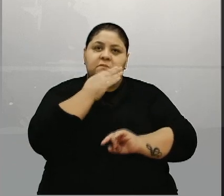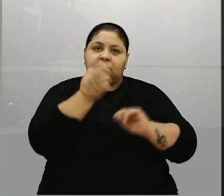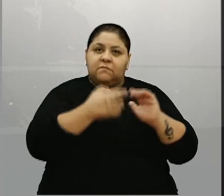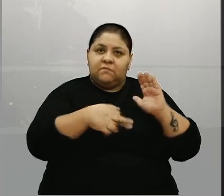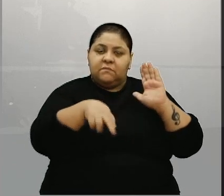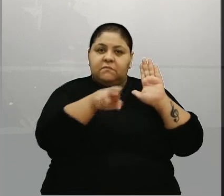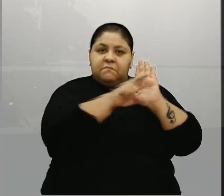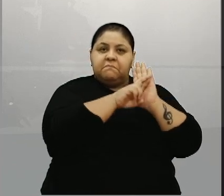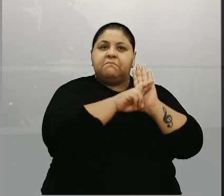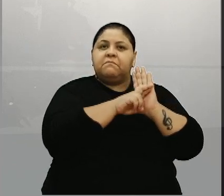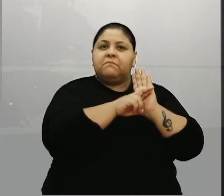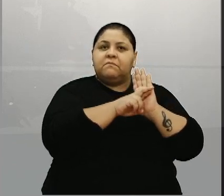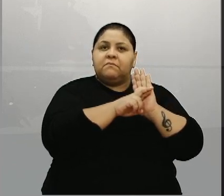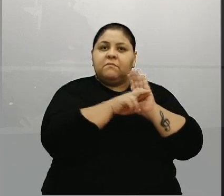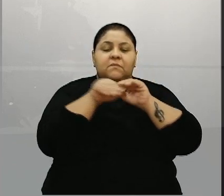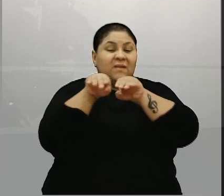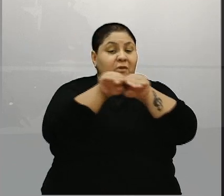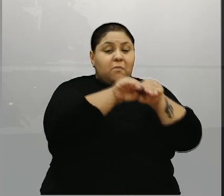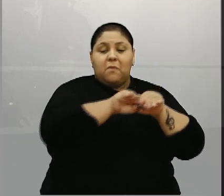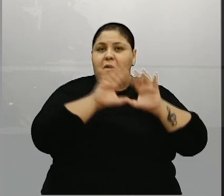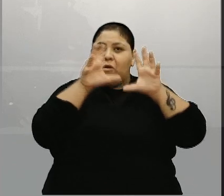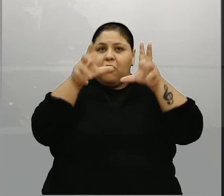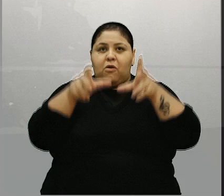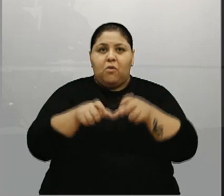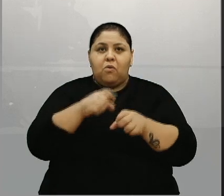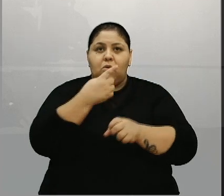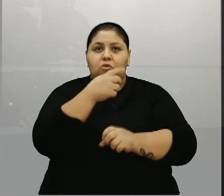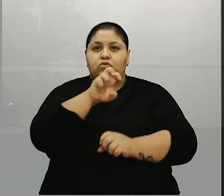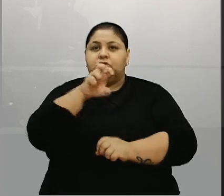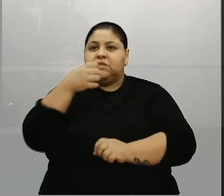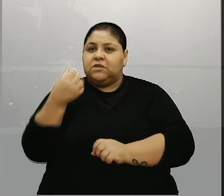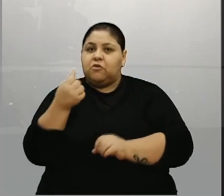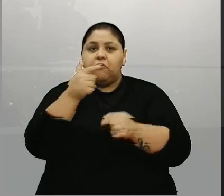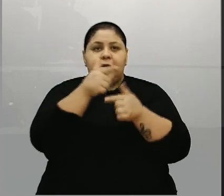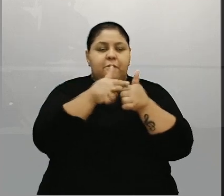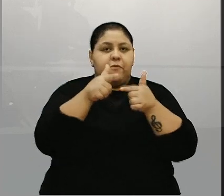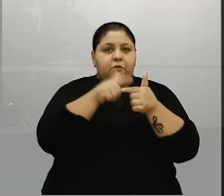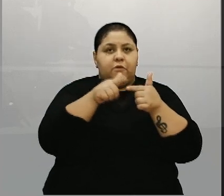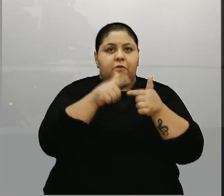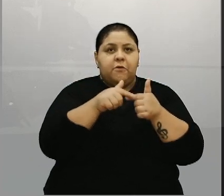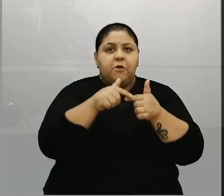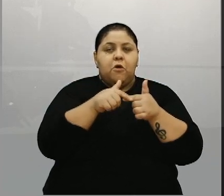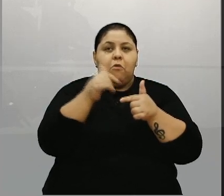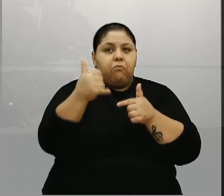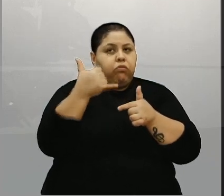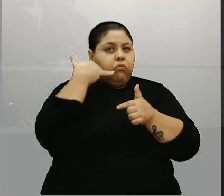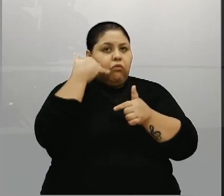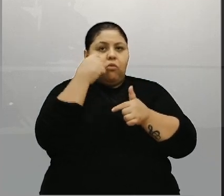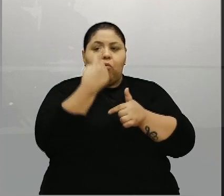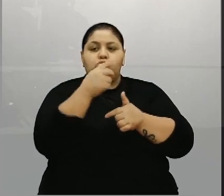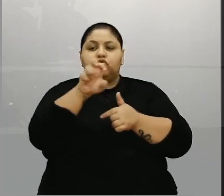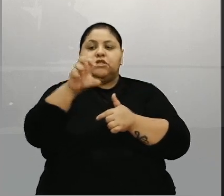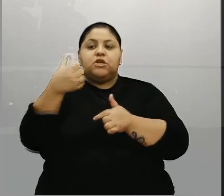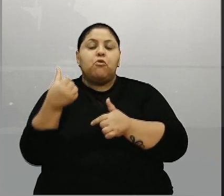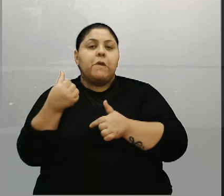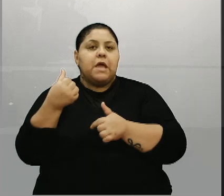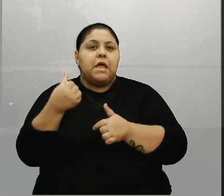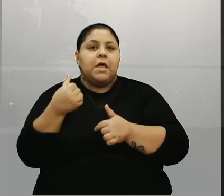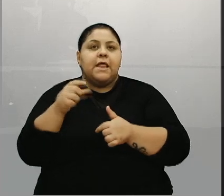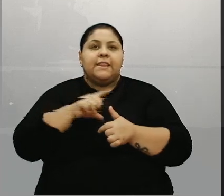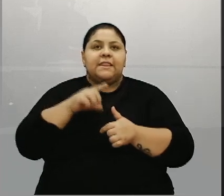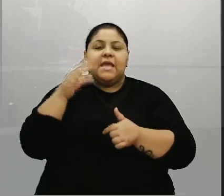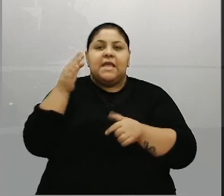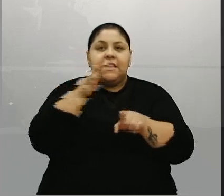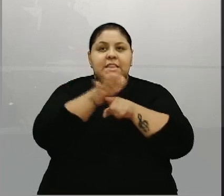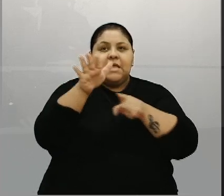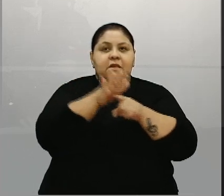reconstrução é padrão para todo mundo, no 156. Tá com um problema lá, vai ser filtrado. Então, quem tem alguma demanda meio urgente no